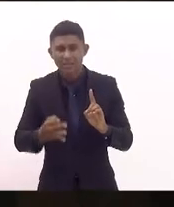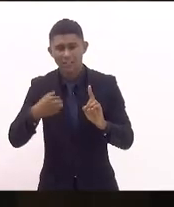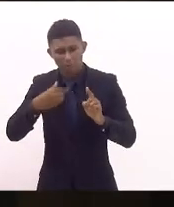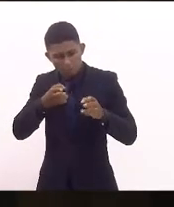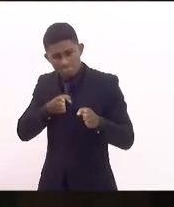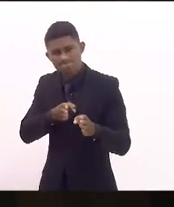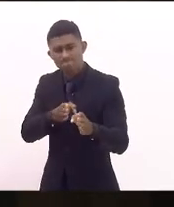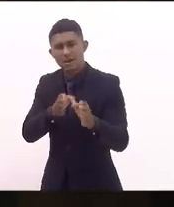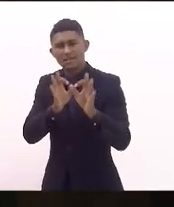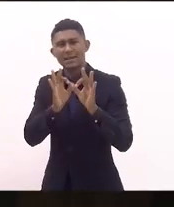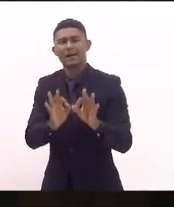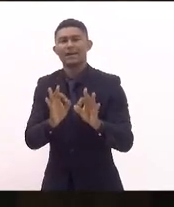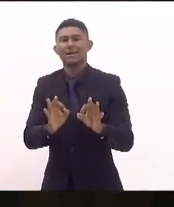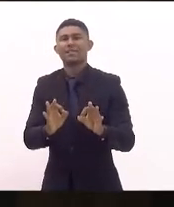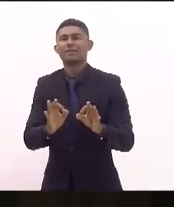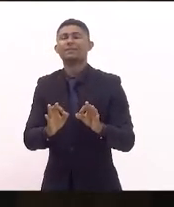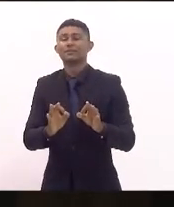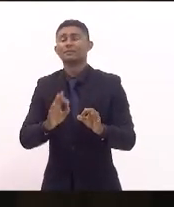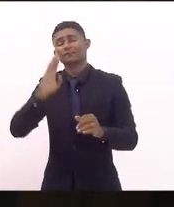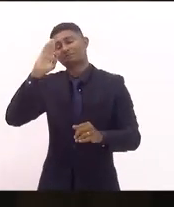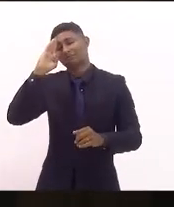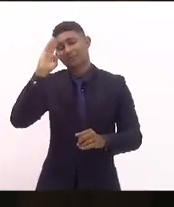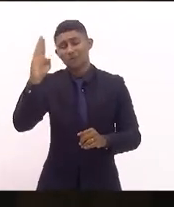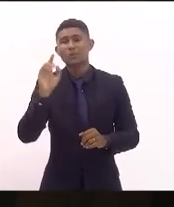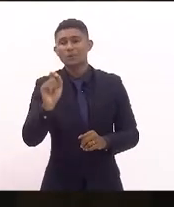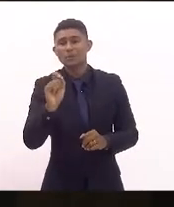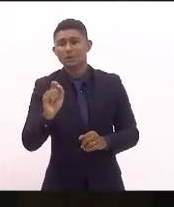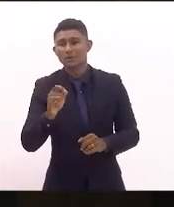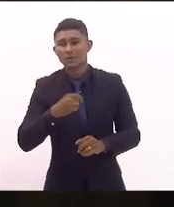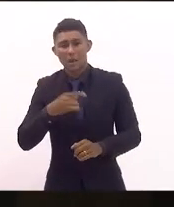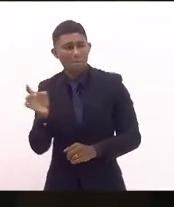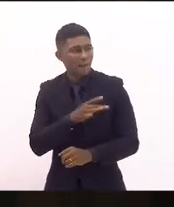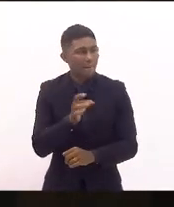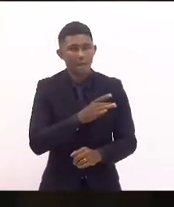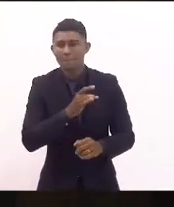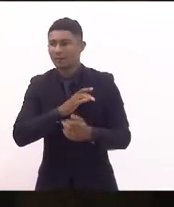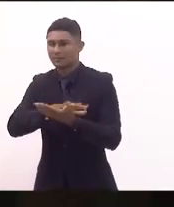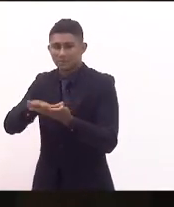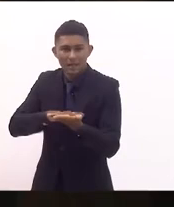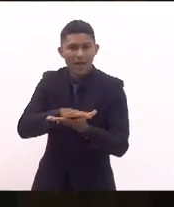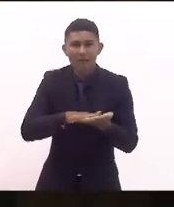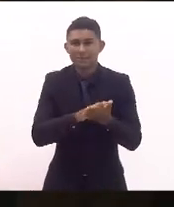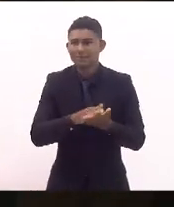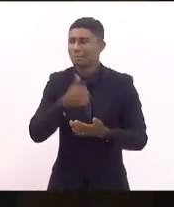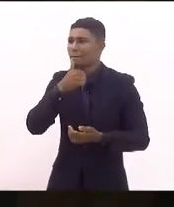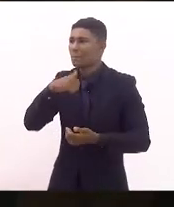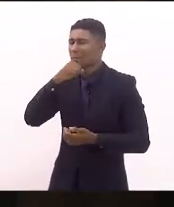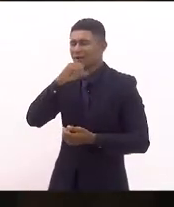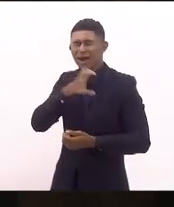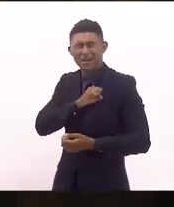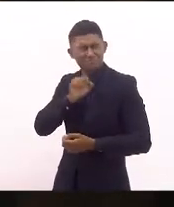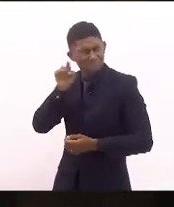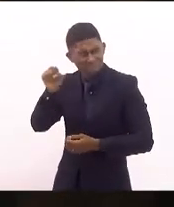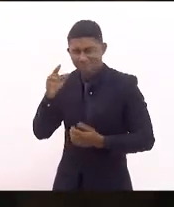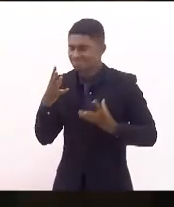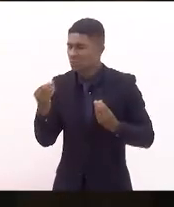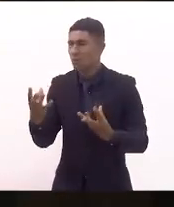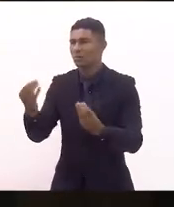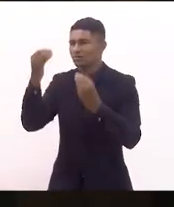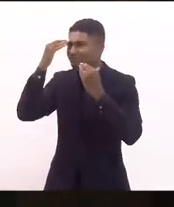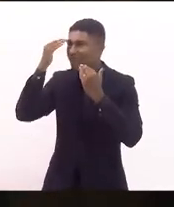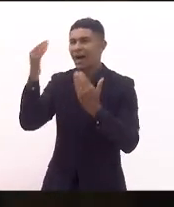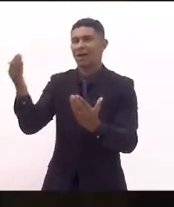caminho certo e, principalmente, sem temer a luz. Mãe, eu te amo muito.